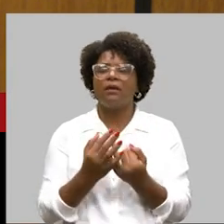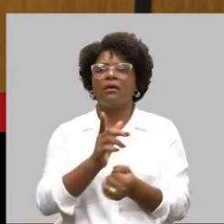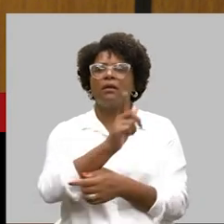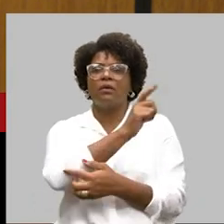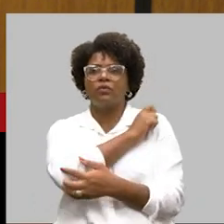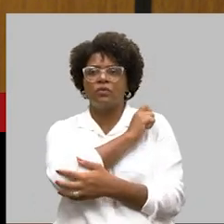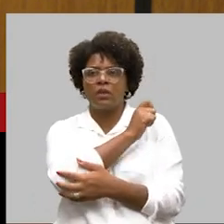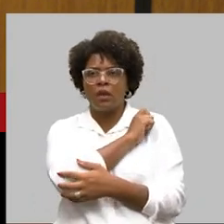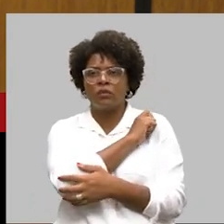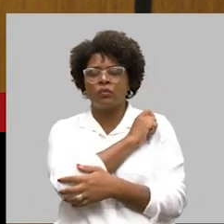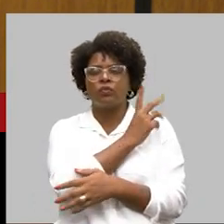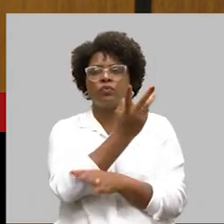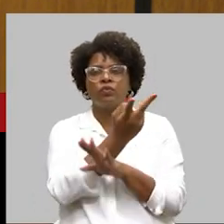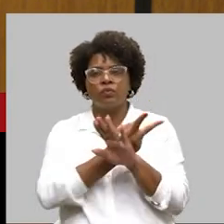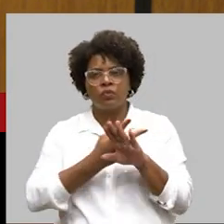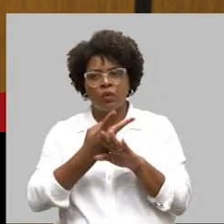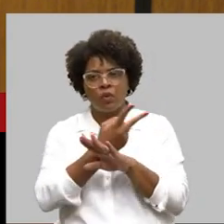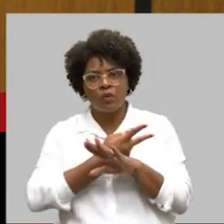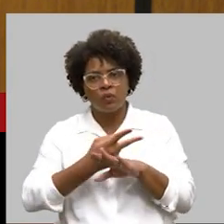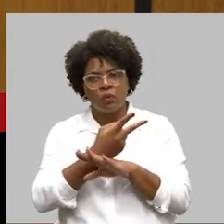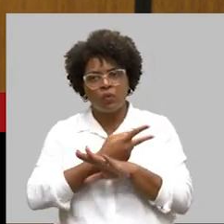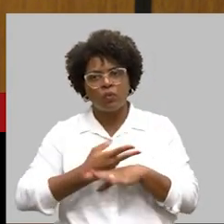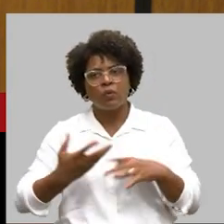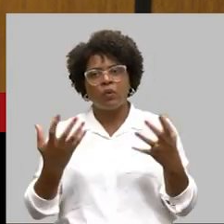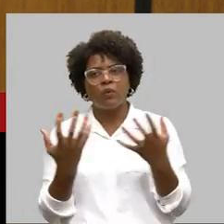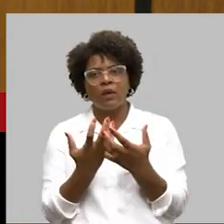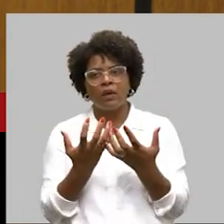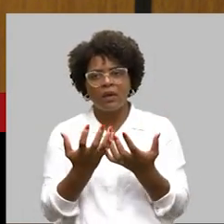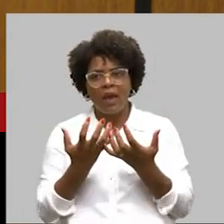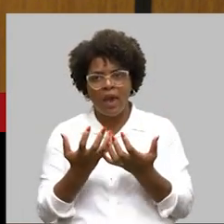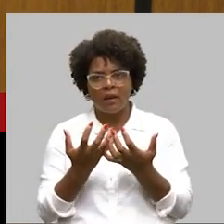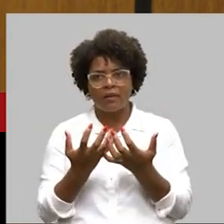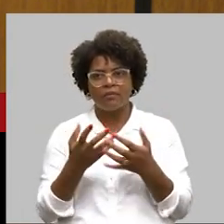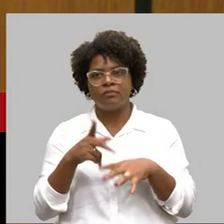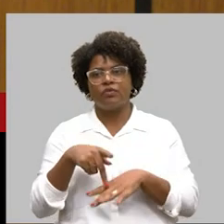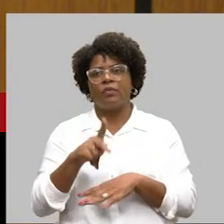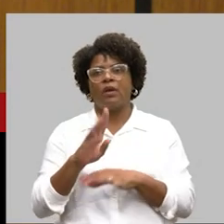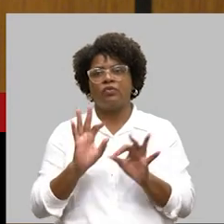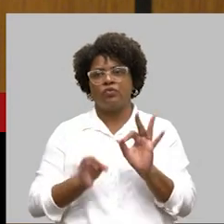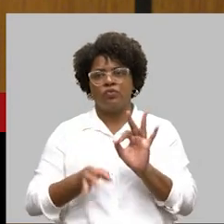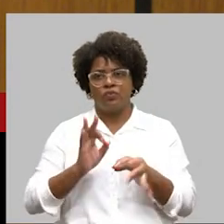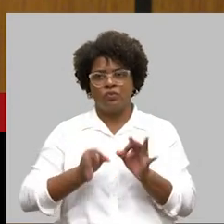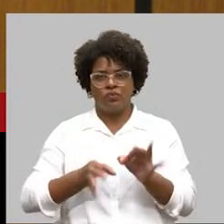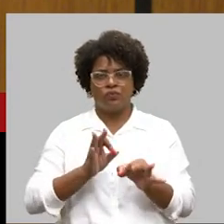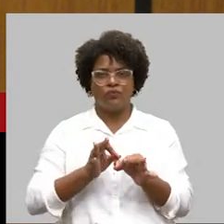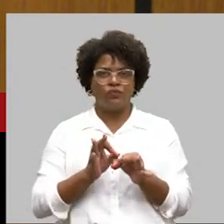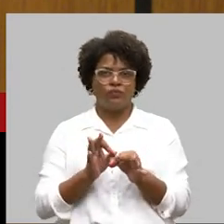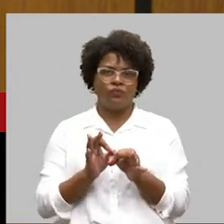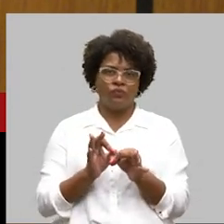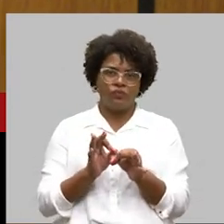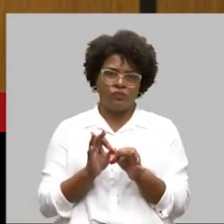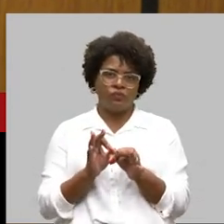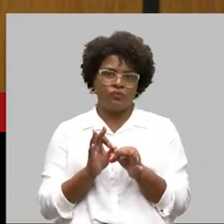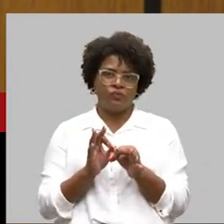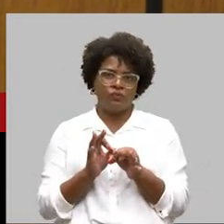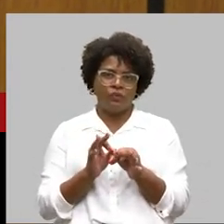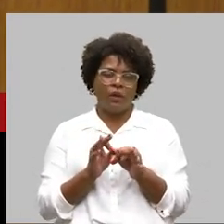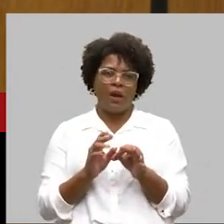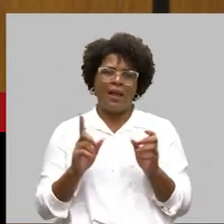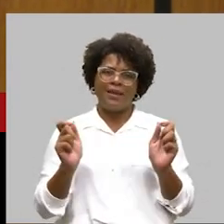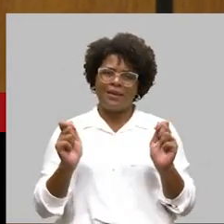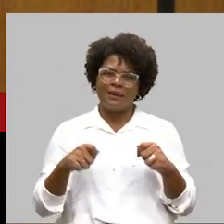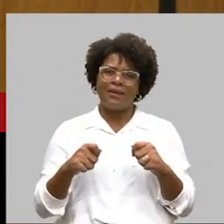buscam e almejam para um país mais justo que a gente possa comemorar as